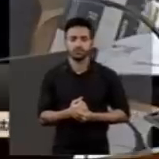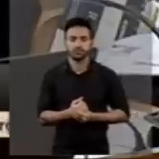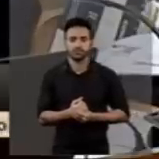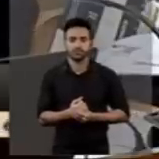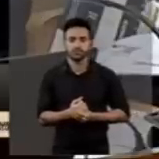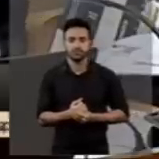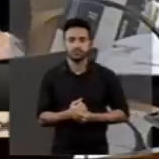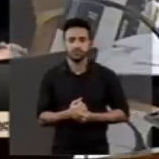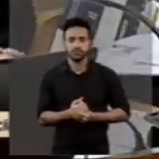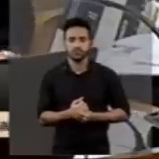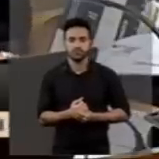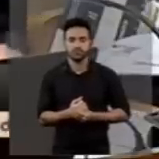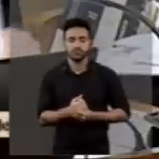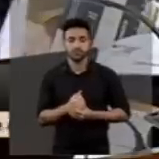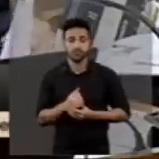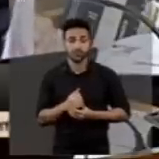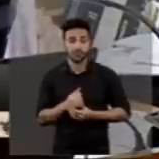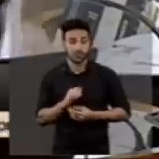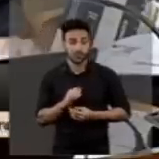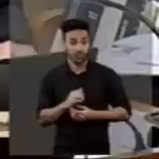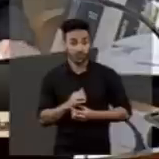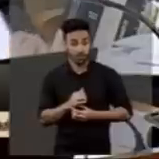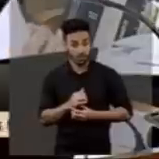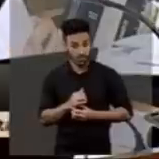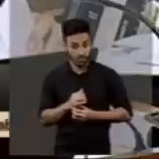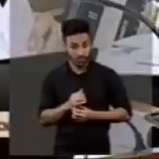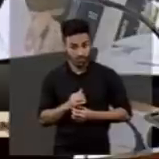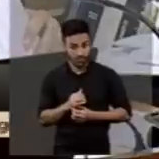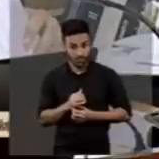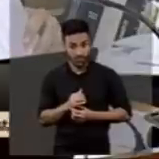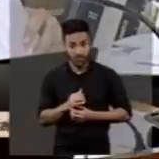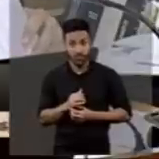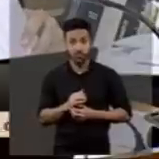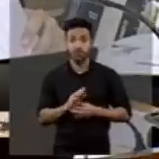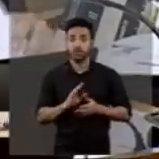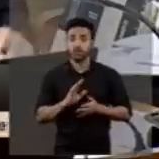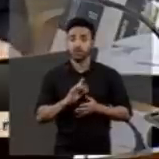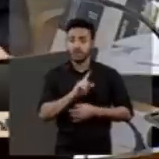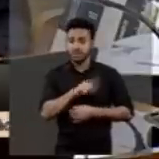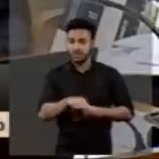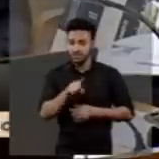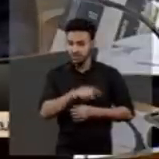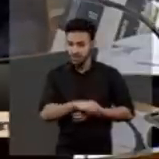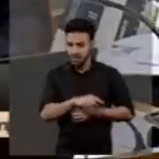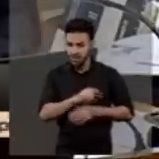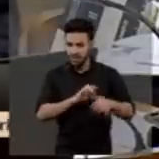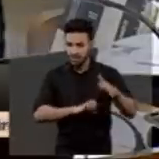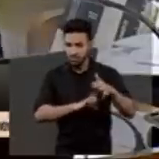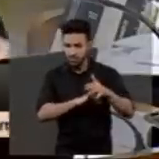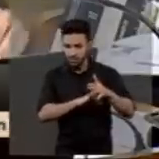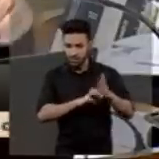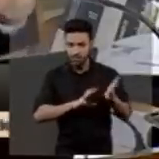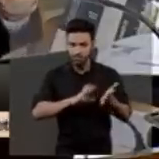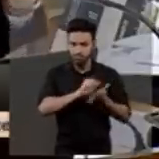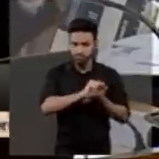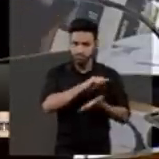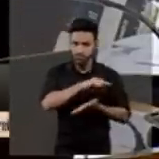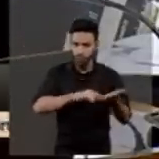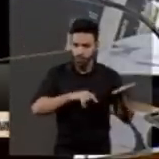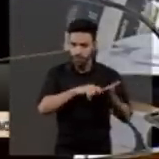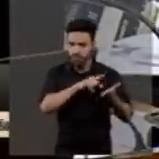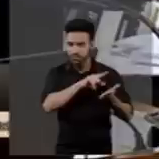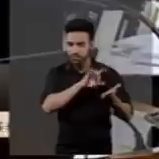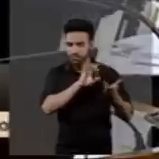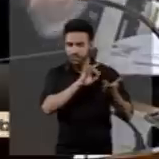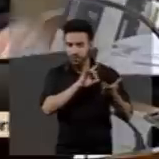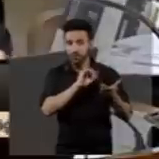só haverá a possibilidade da perda, do cancelamento do registro especial, se após